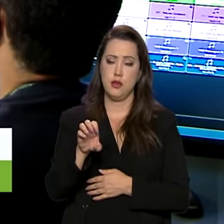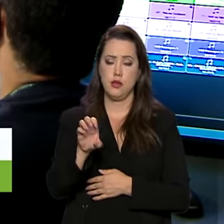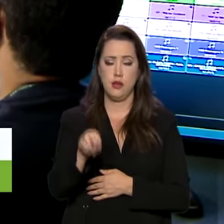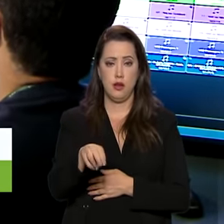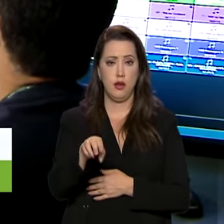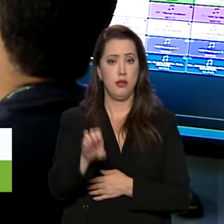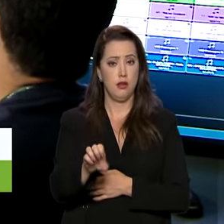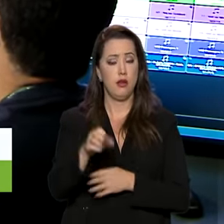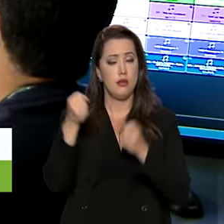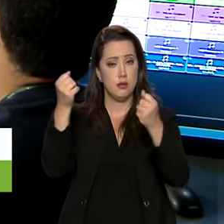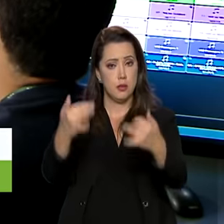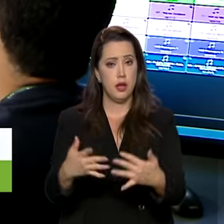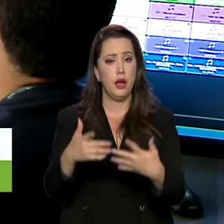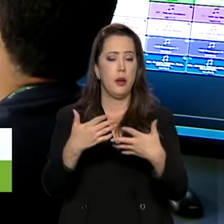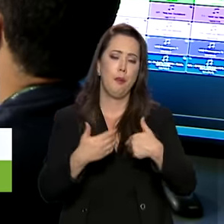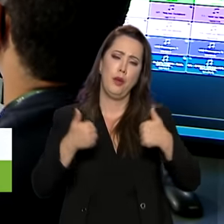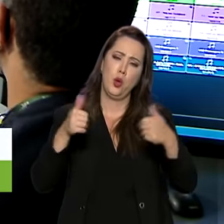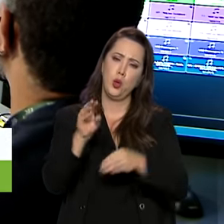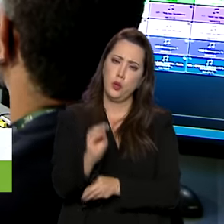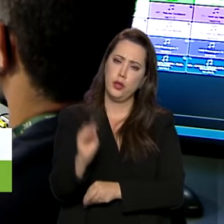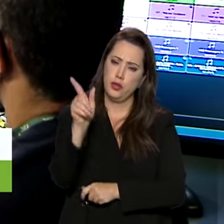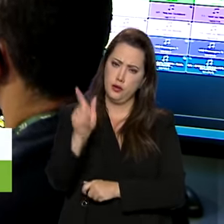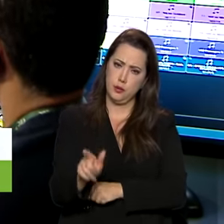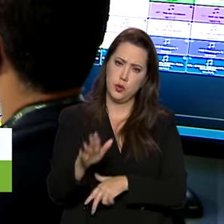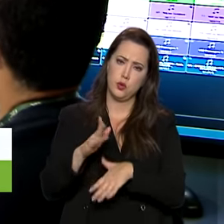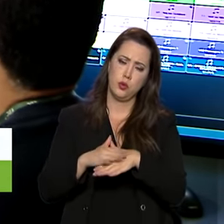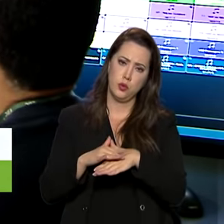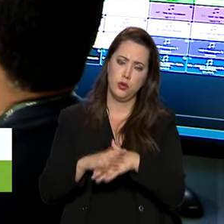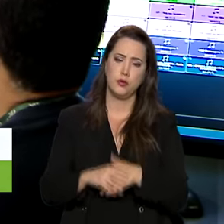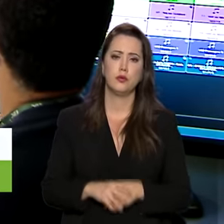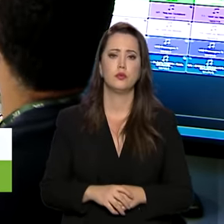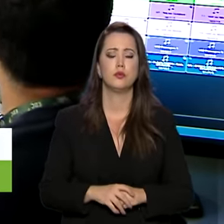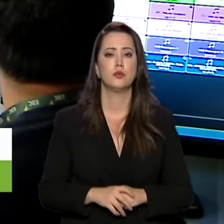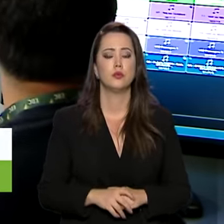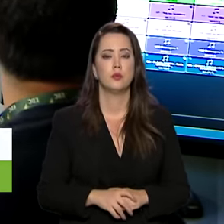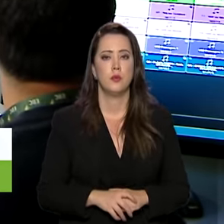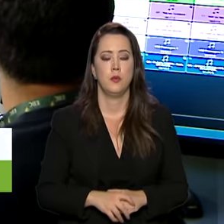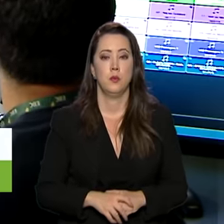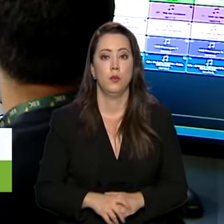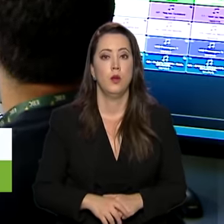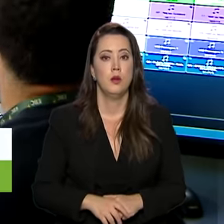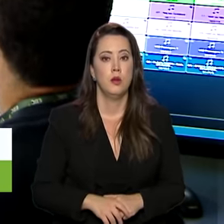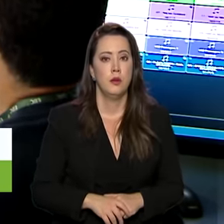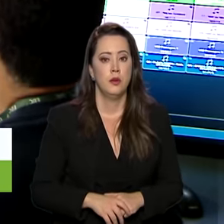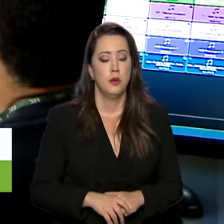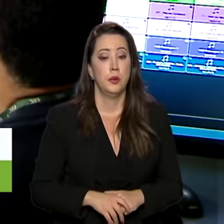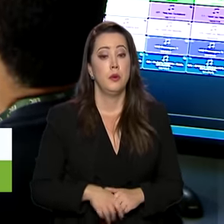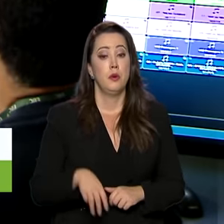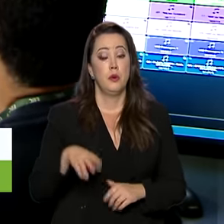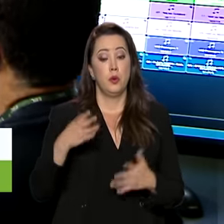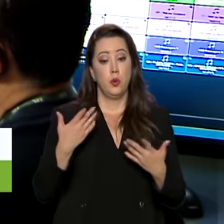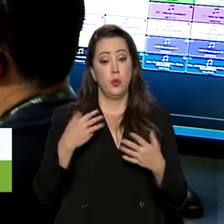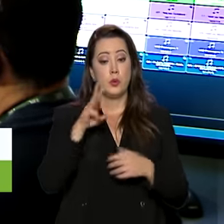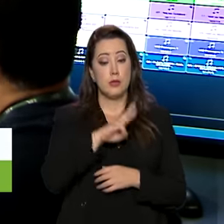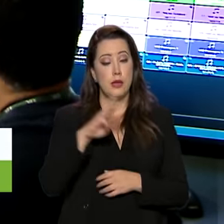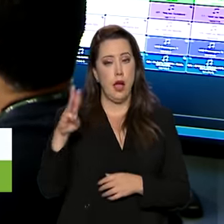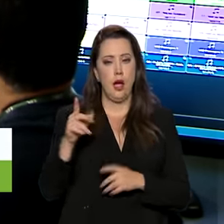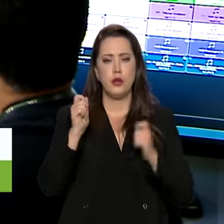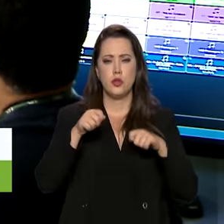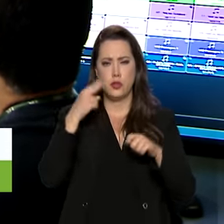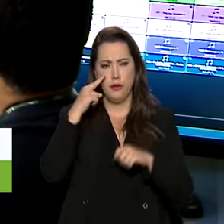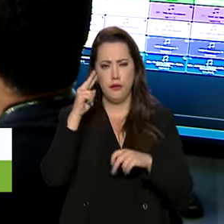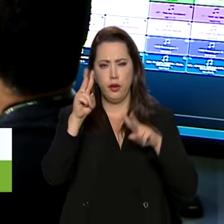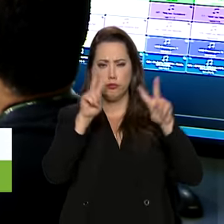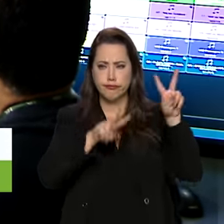a ferramenta melhora o atendimento ao paciente dentre cuidado é uma plataforma é pegável consolida